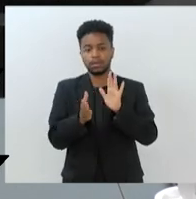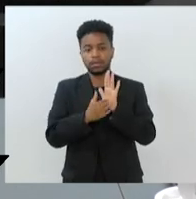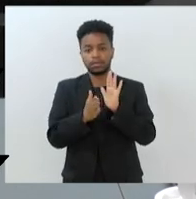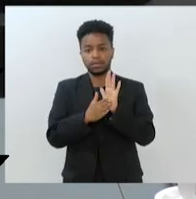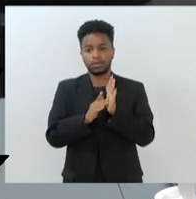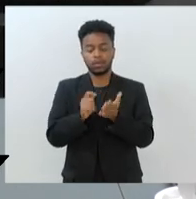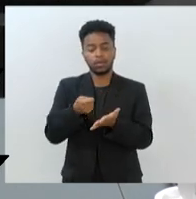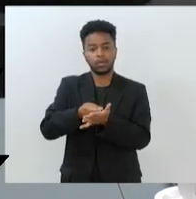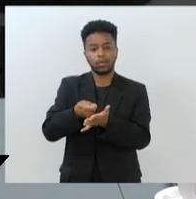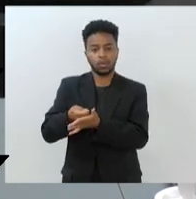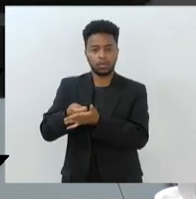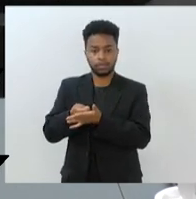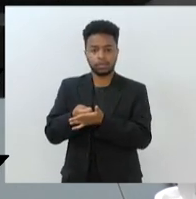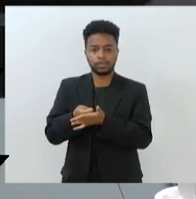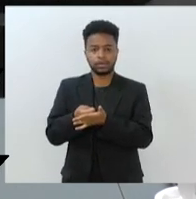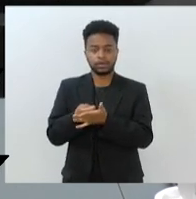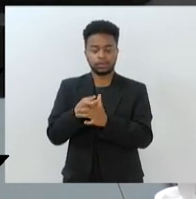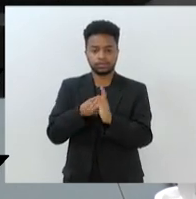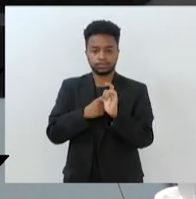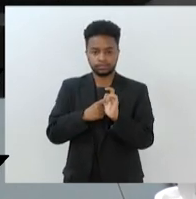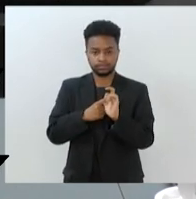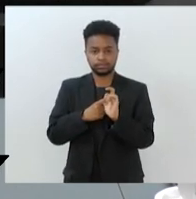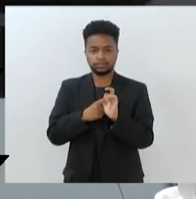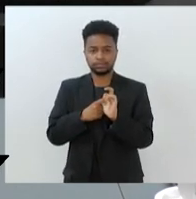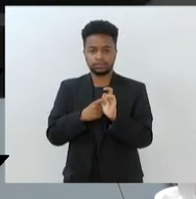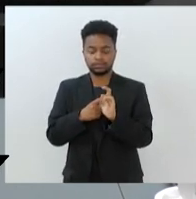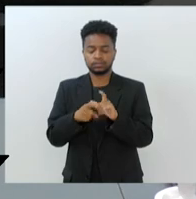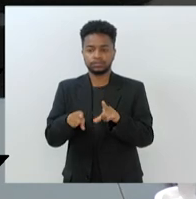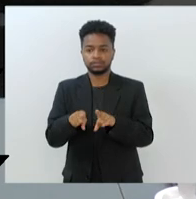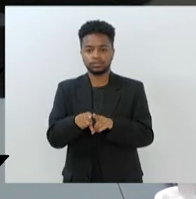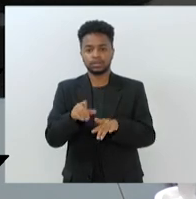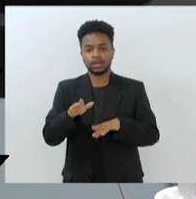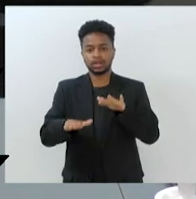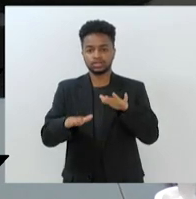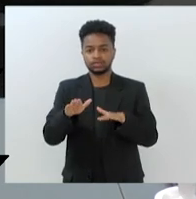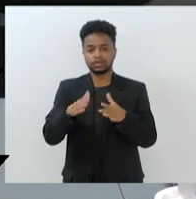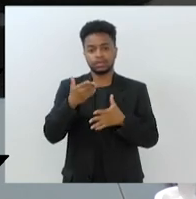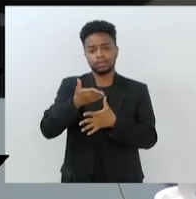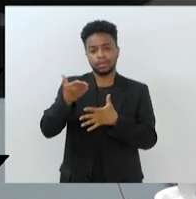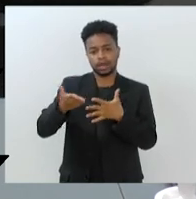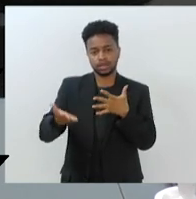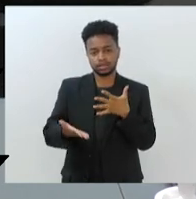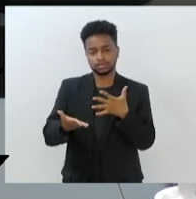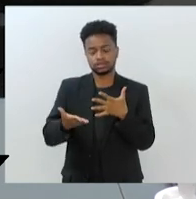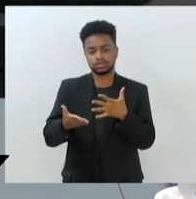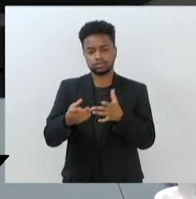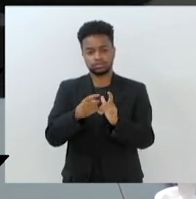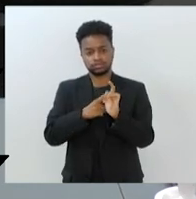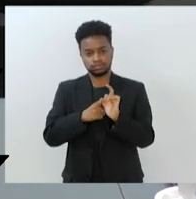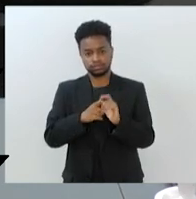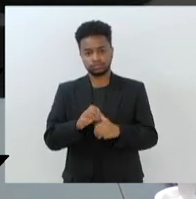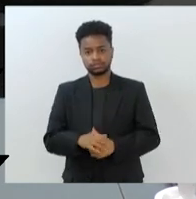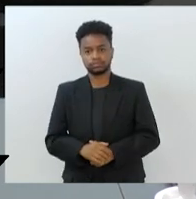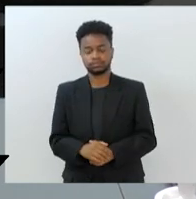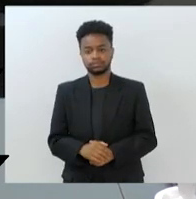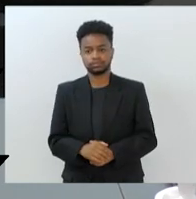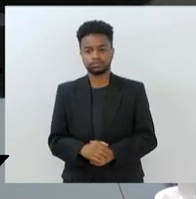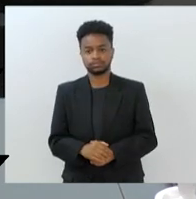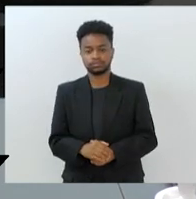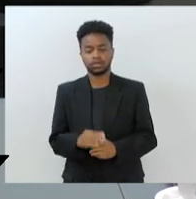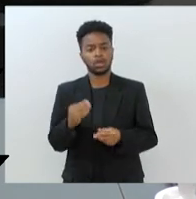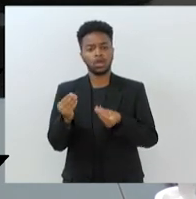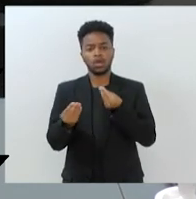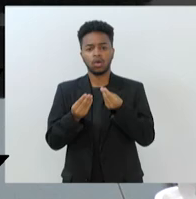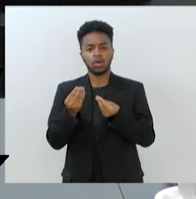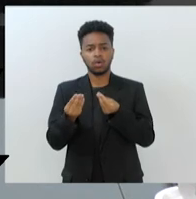cobrança da dívida e até muitas vezes o parcelamento da mesma? Como é que você